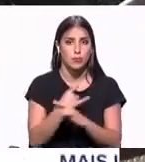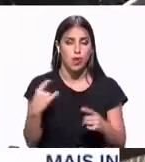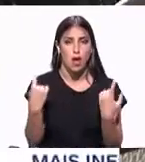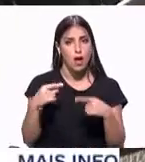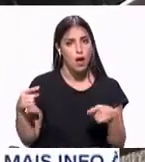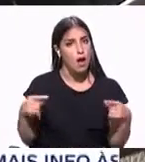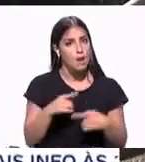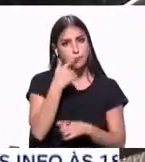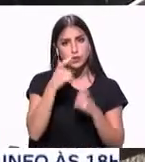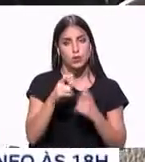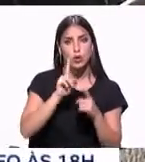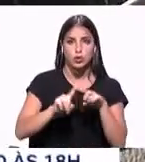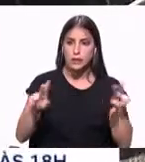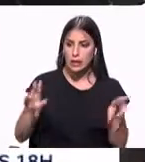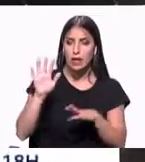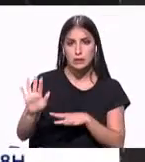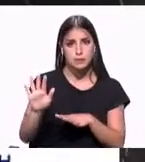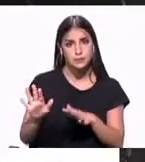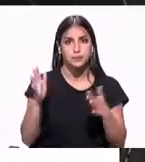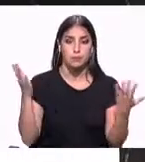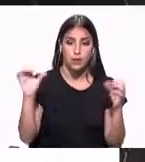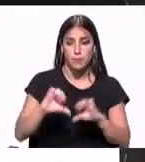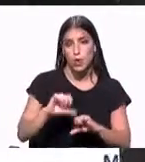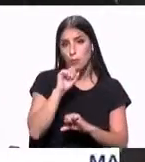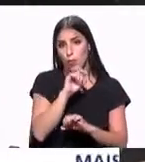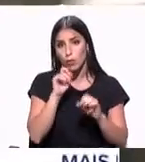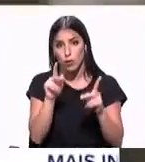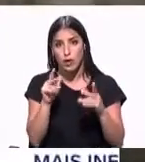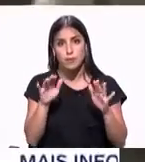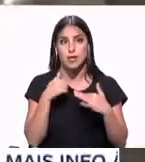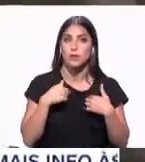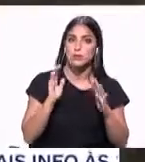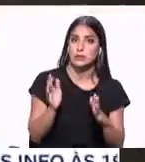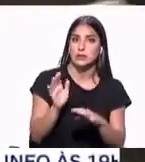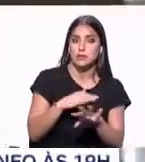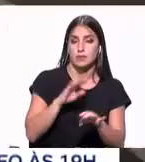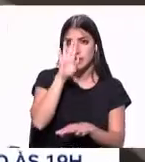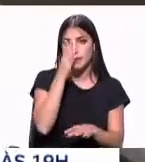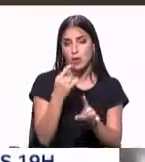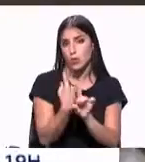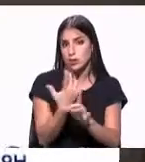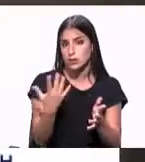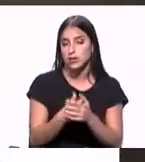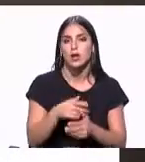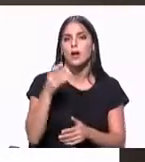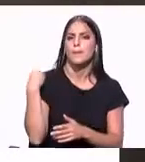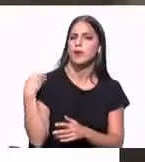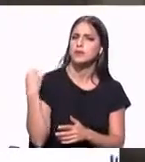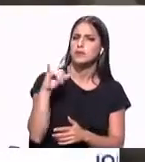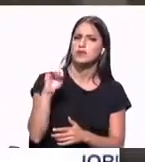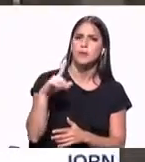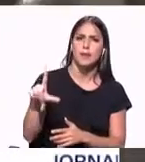estão em hospital, também que talvez pior até, mas de qualquer forma eu preciso saber. A preocupação de Isabel é partilhada por